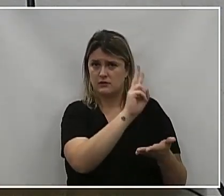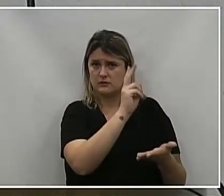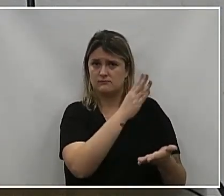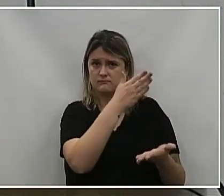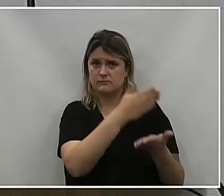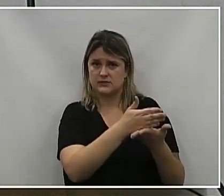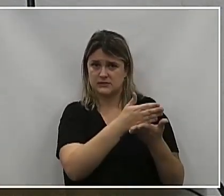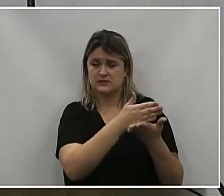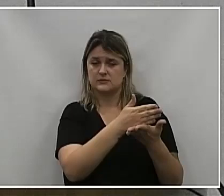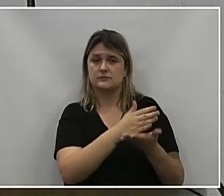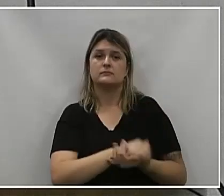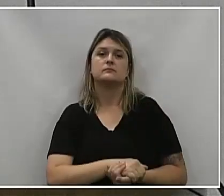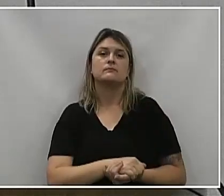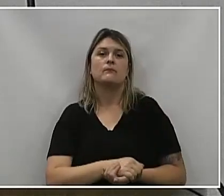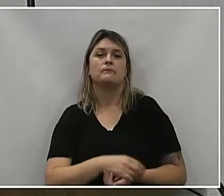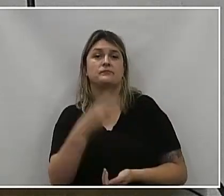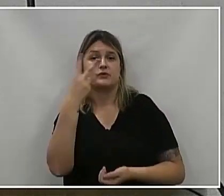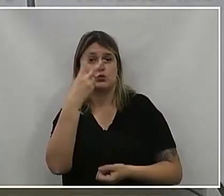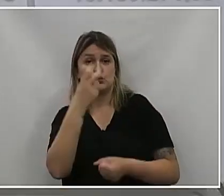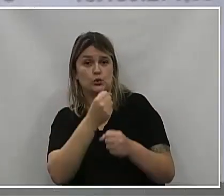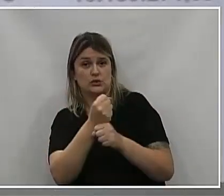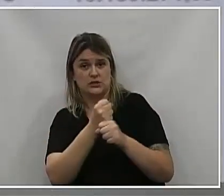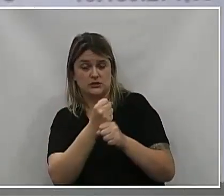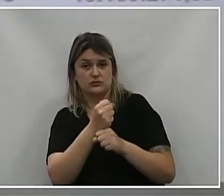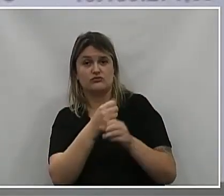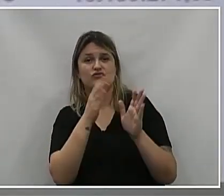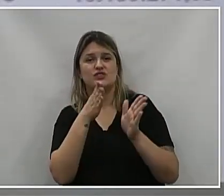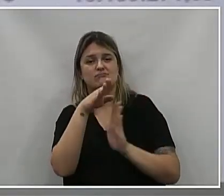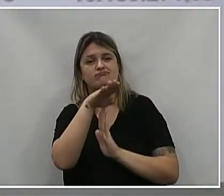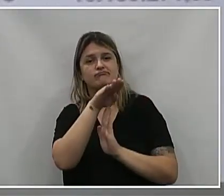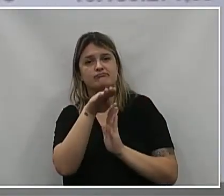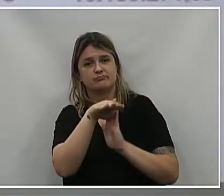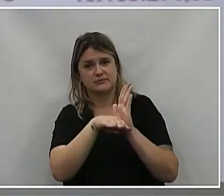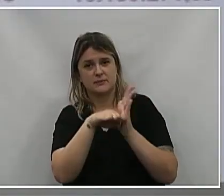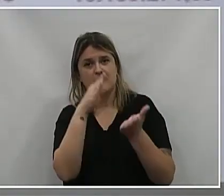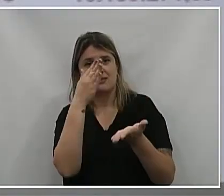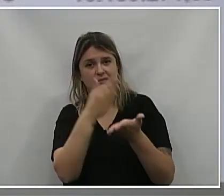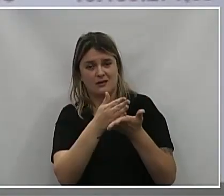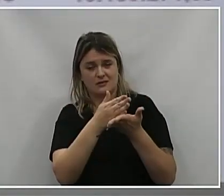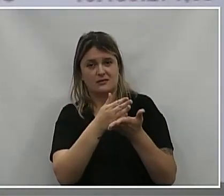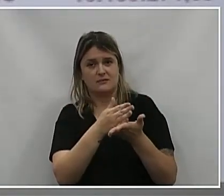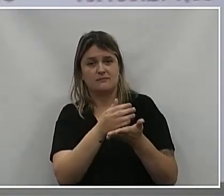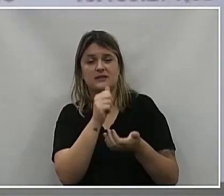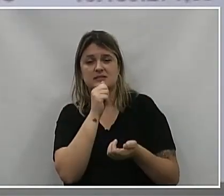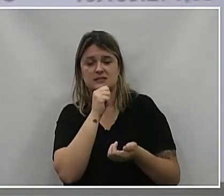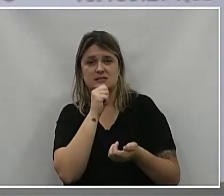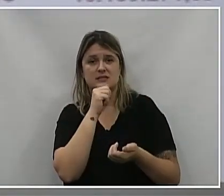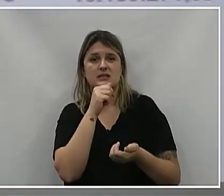parcela calculada. No segundo ano, já cairia pela metade, mas estaríamos pagando ainda